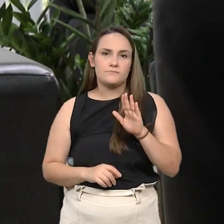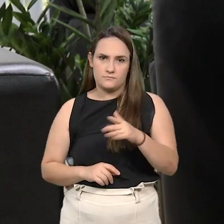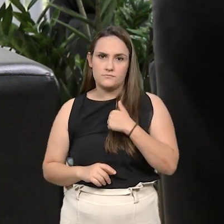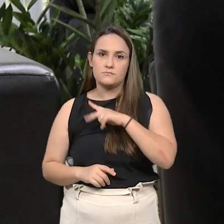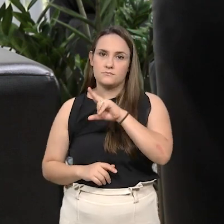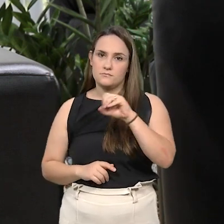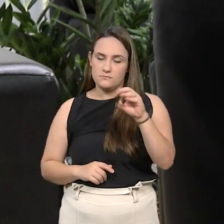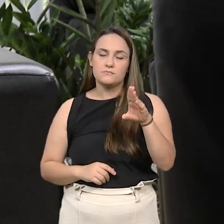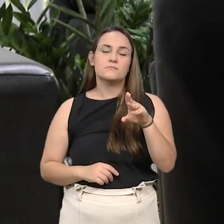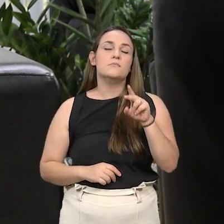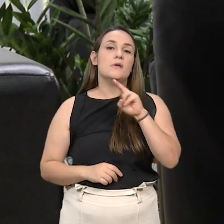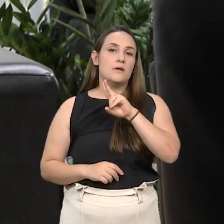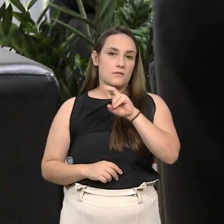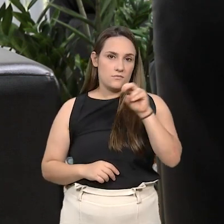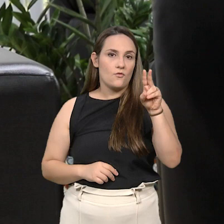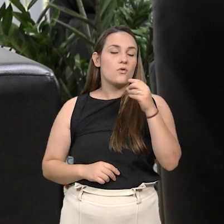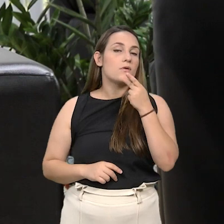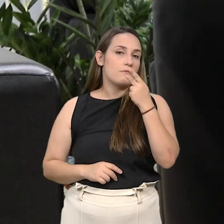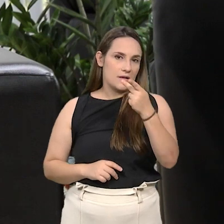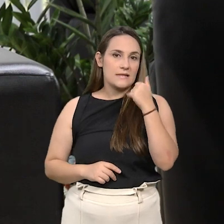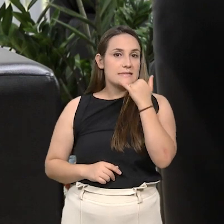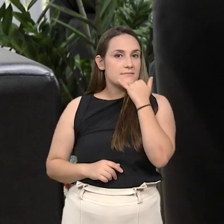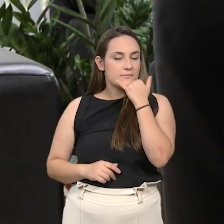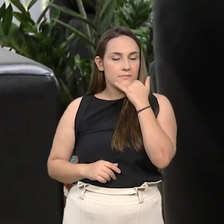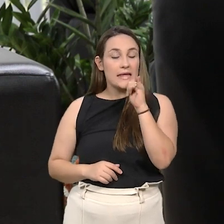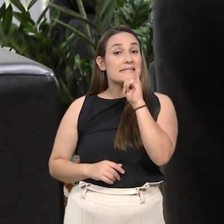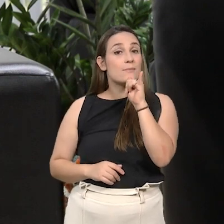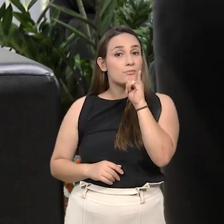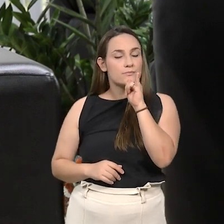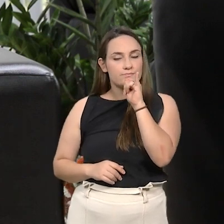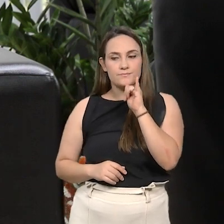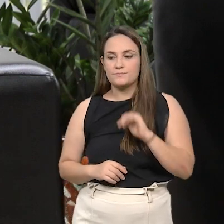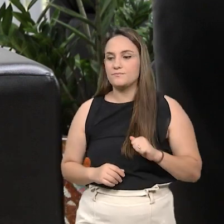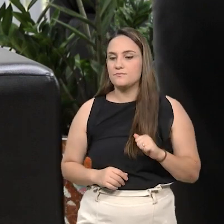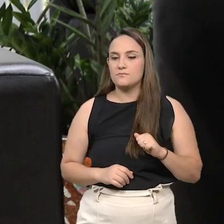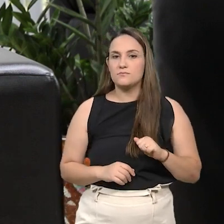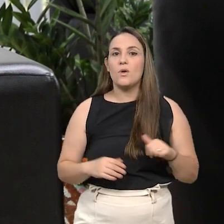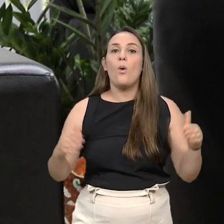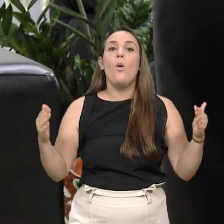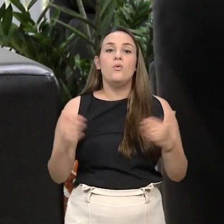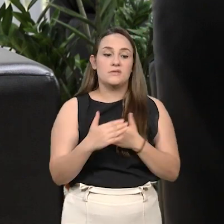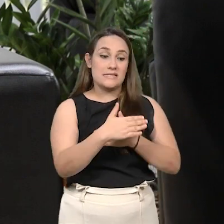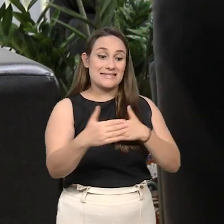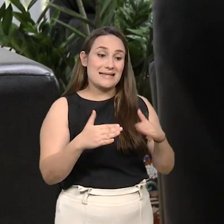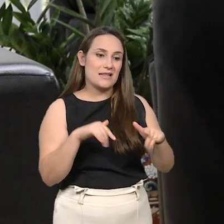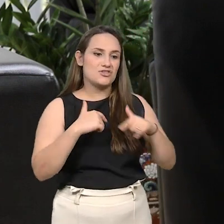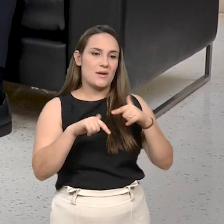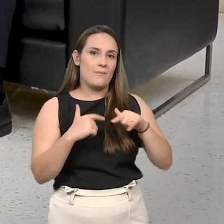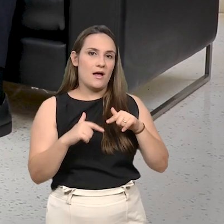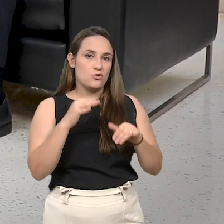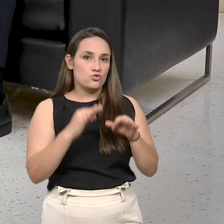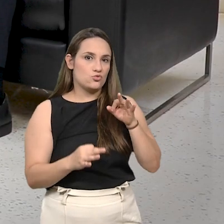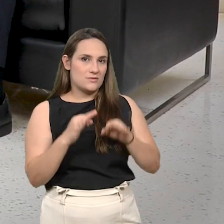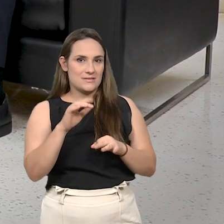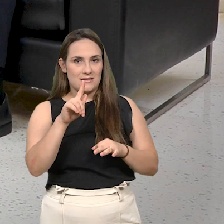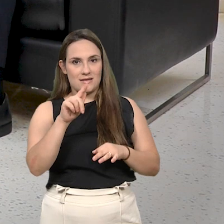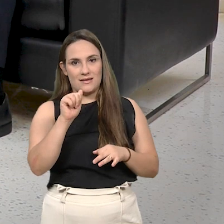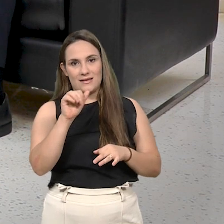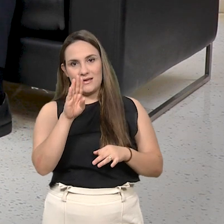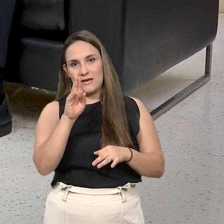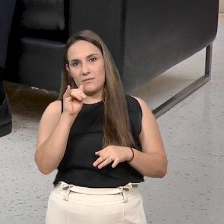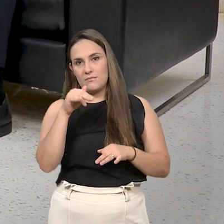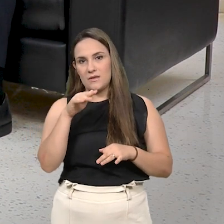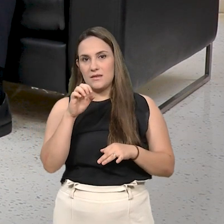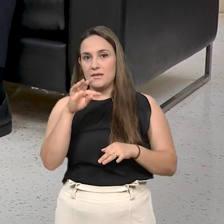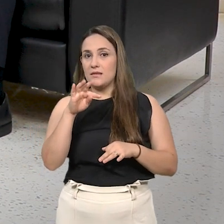um exemplo aqui. Existe hoje uma dificuldade muito grande no gabinete dos juízes que diz respeito aos